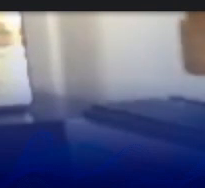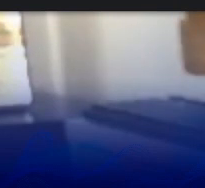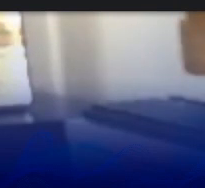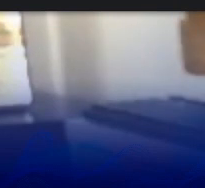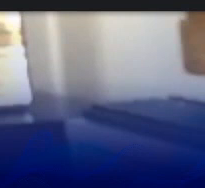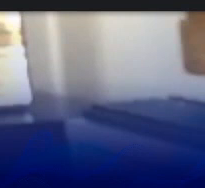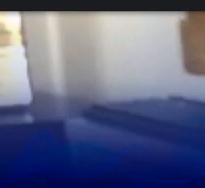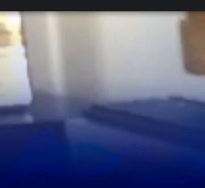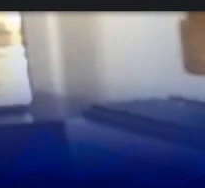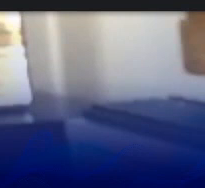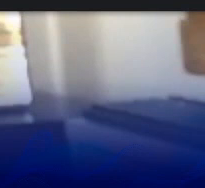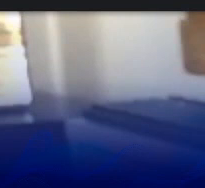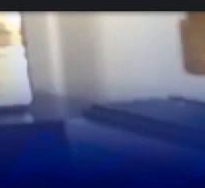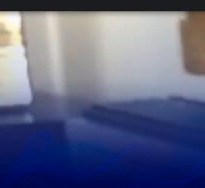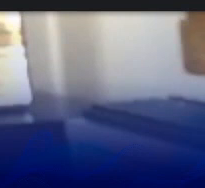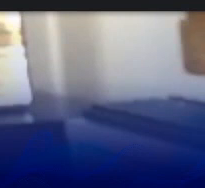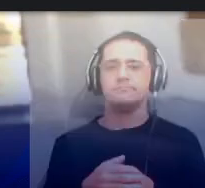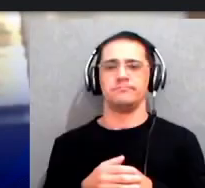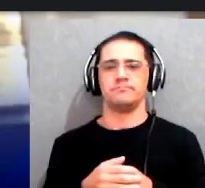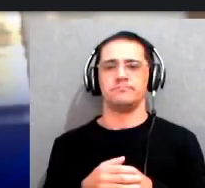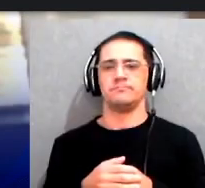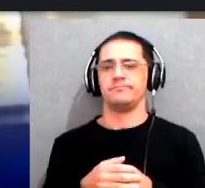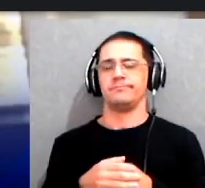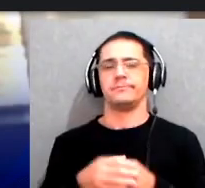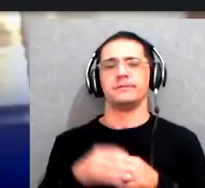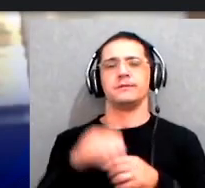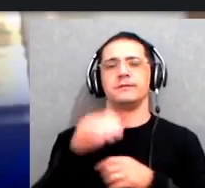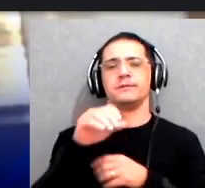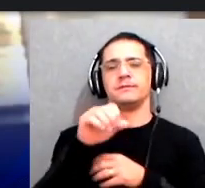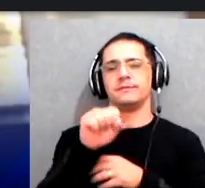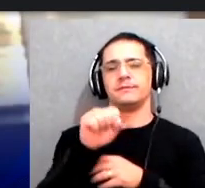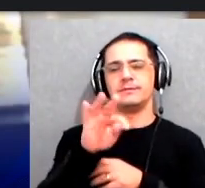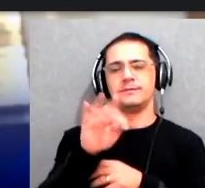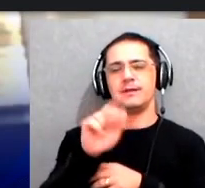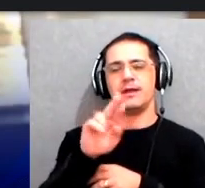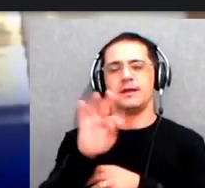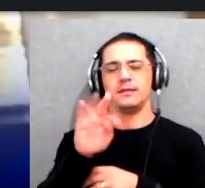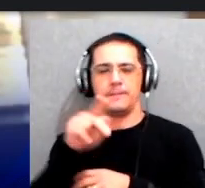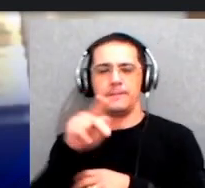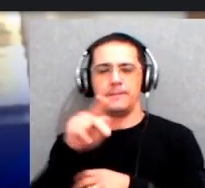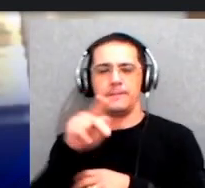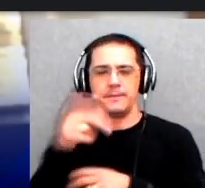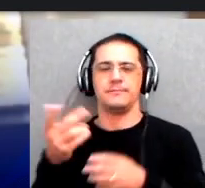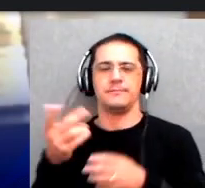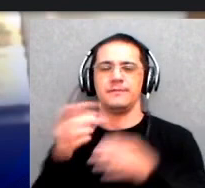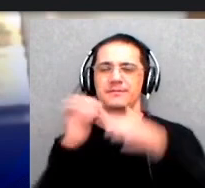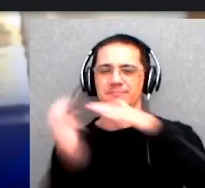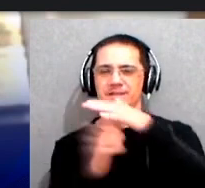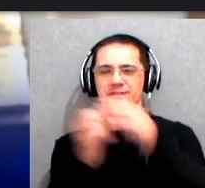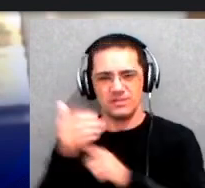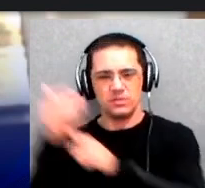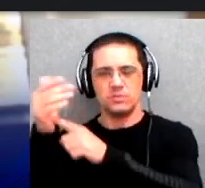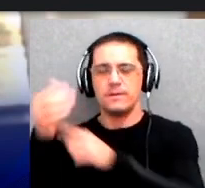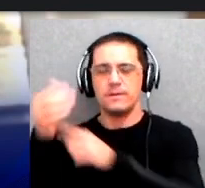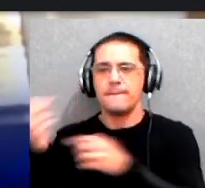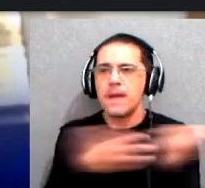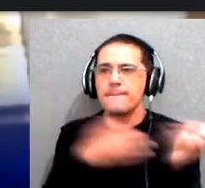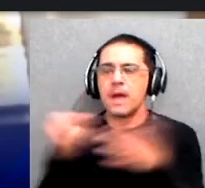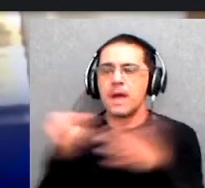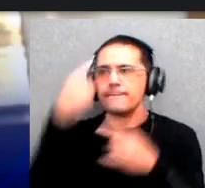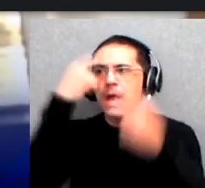comportam incubadoras, startups, para que se encontrem soluções inovadoras, né,